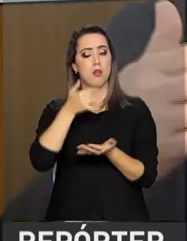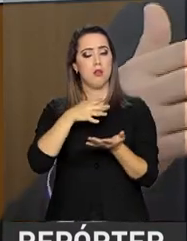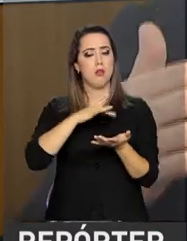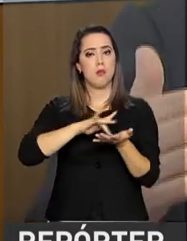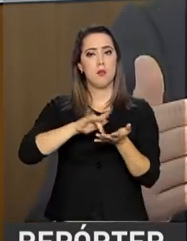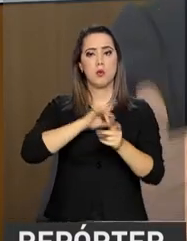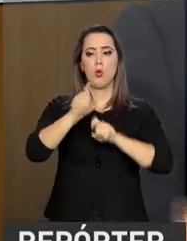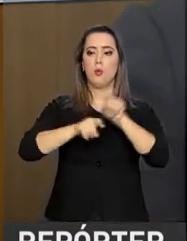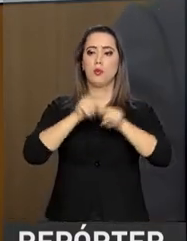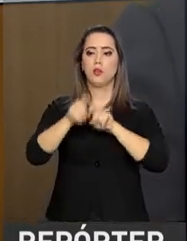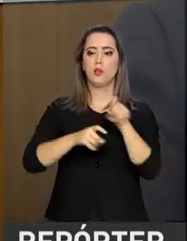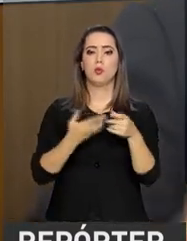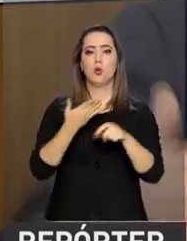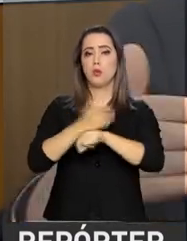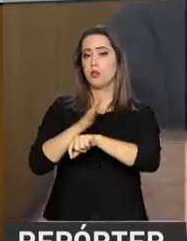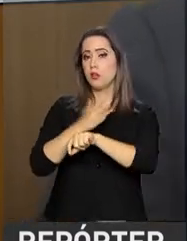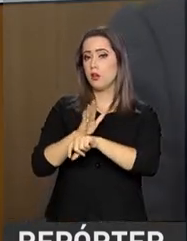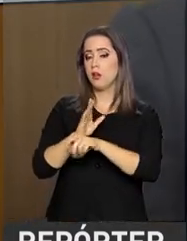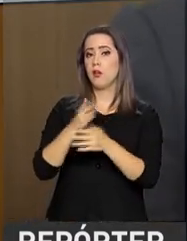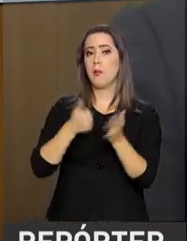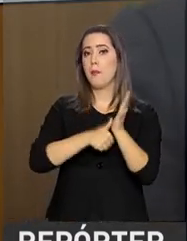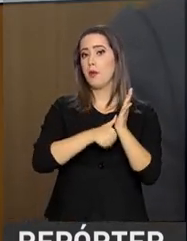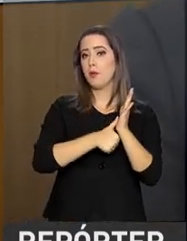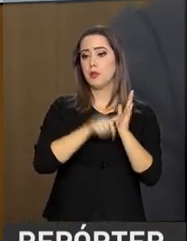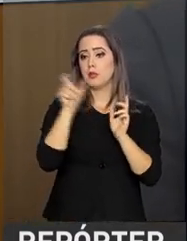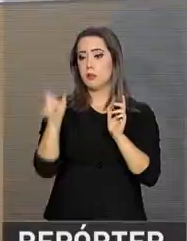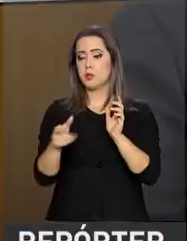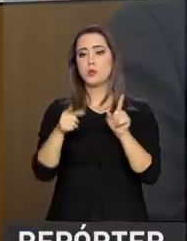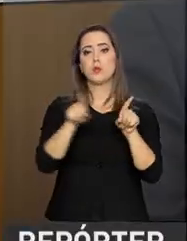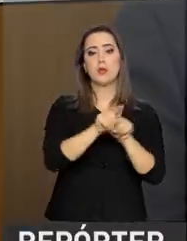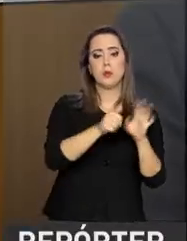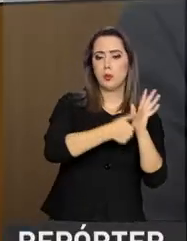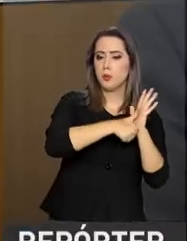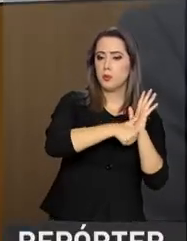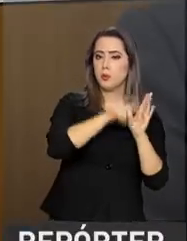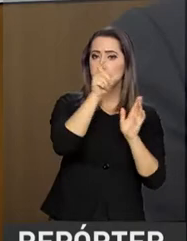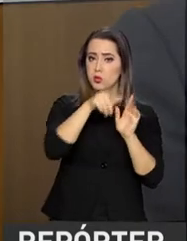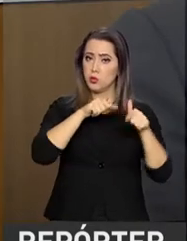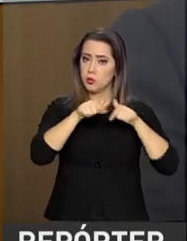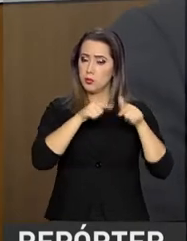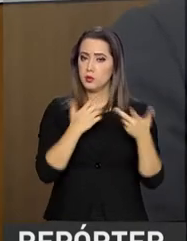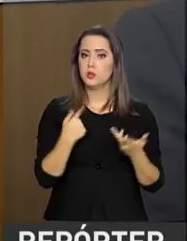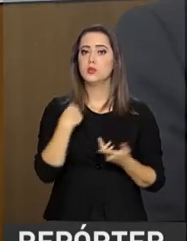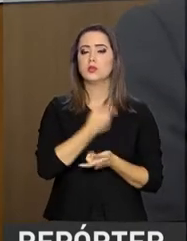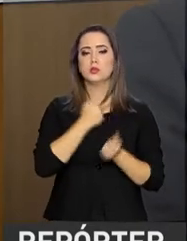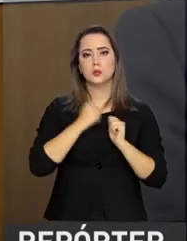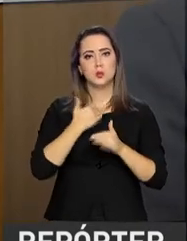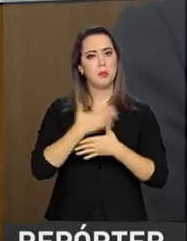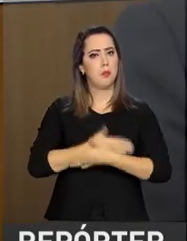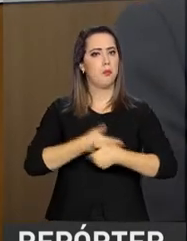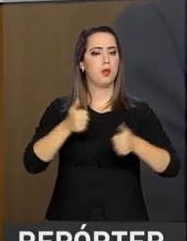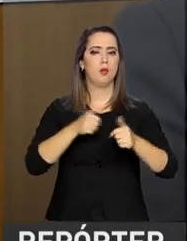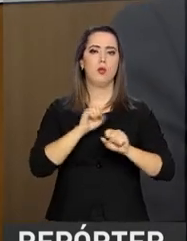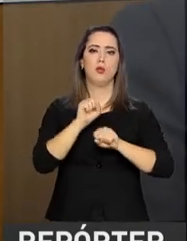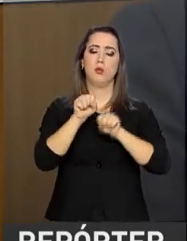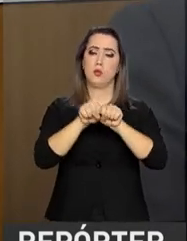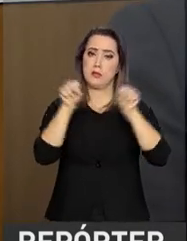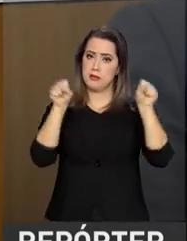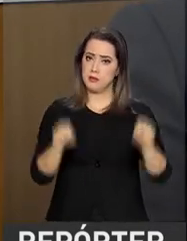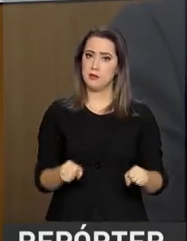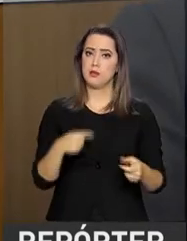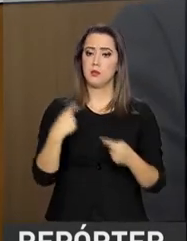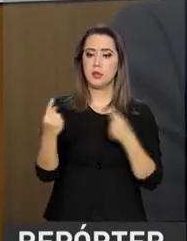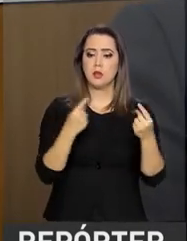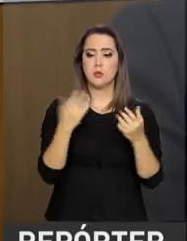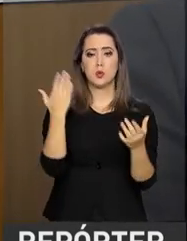qualificar pessoas biometria do usuário biometria do funcionário mas vamos poder fazer com que o sistema roda melhor e cada pessoa tem o